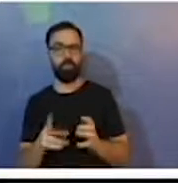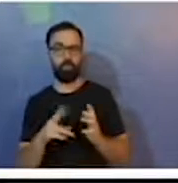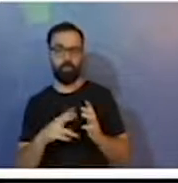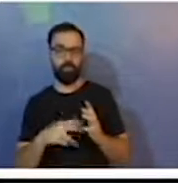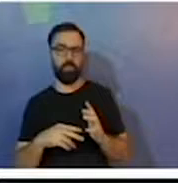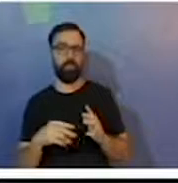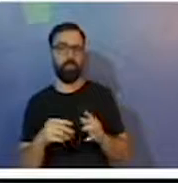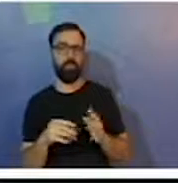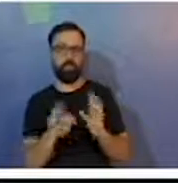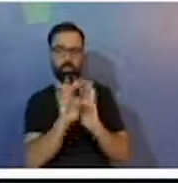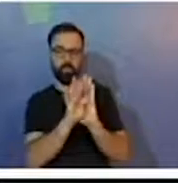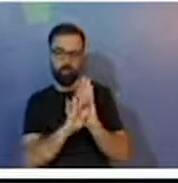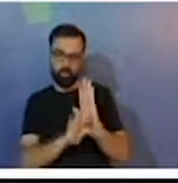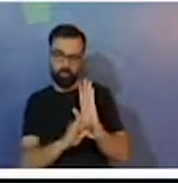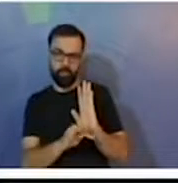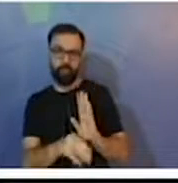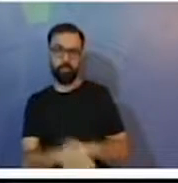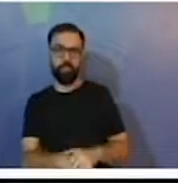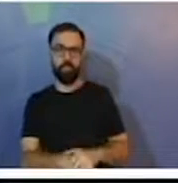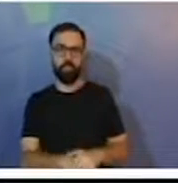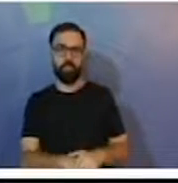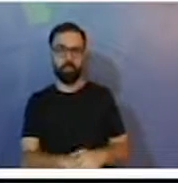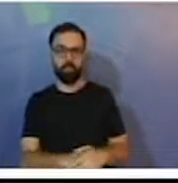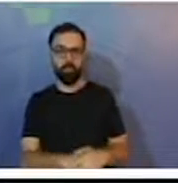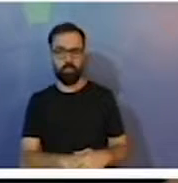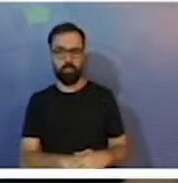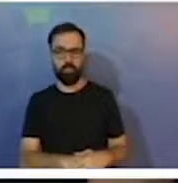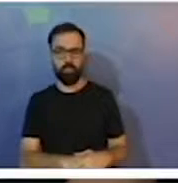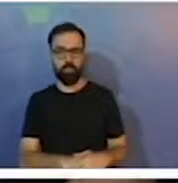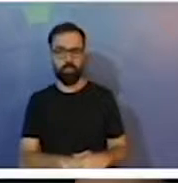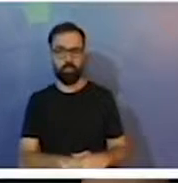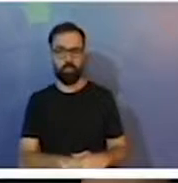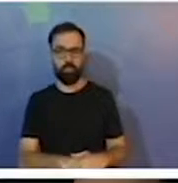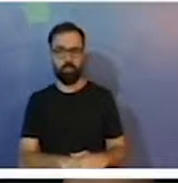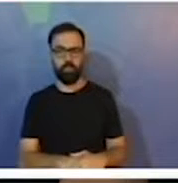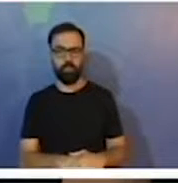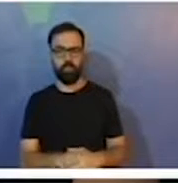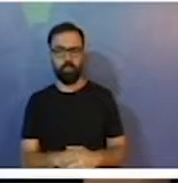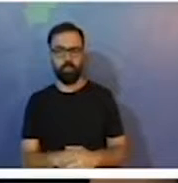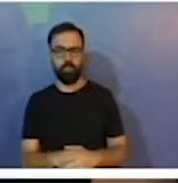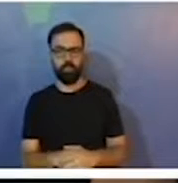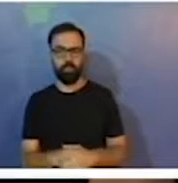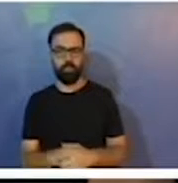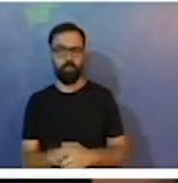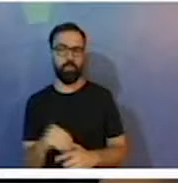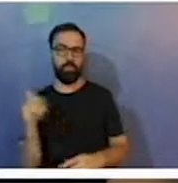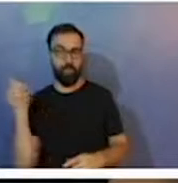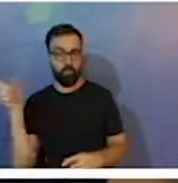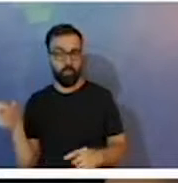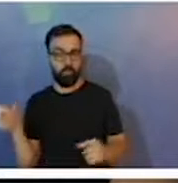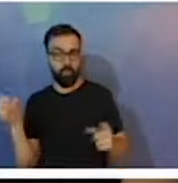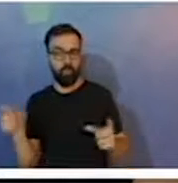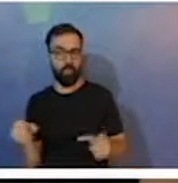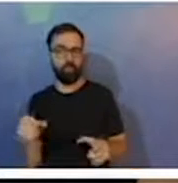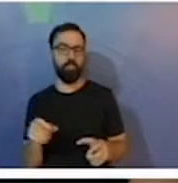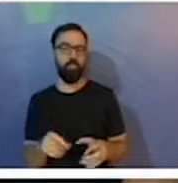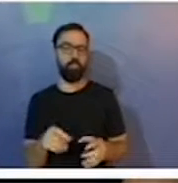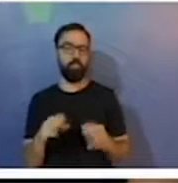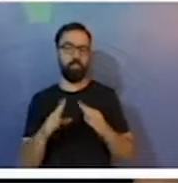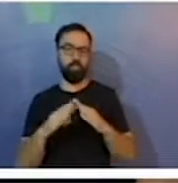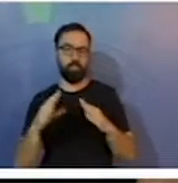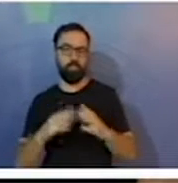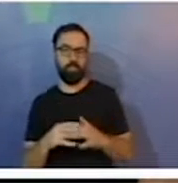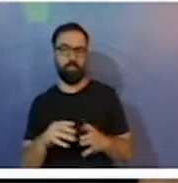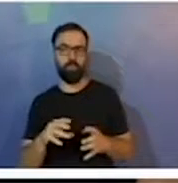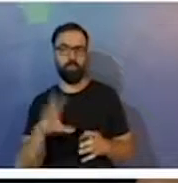vale a pena pequenininho mas vale a pena Leiam em casa os bosquimanos do Kalahari habitam botsuana um país